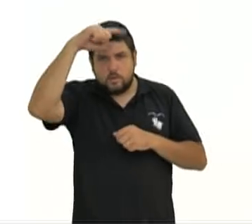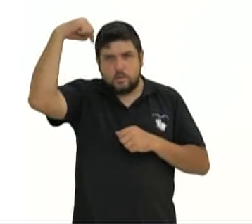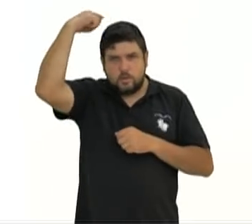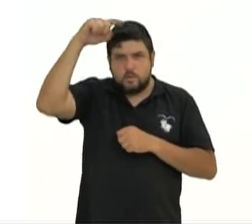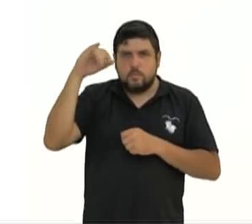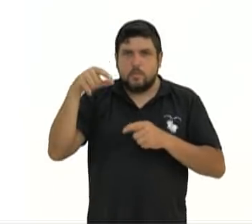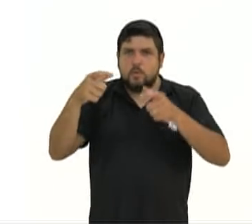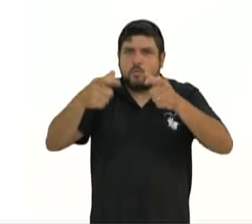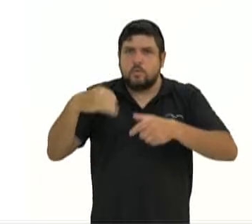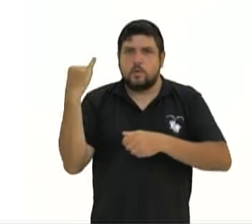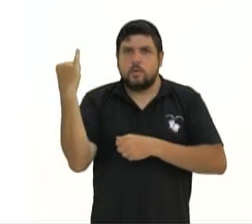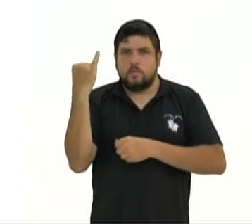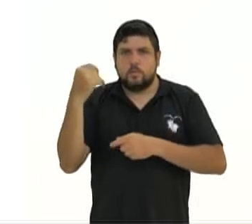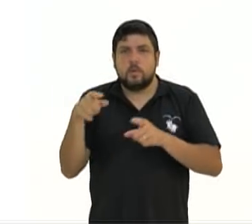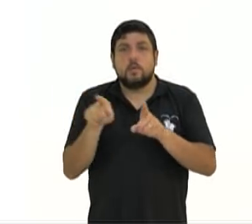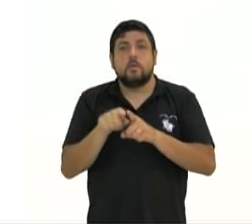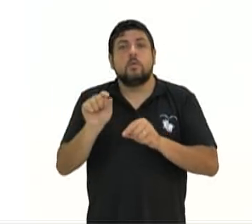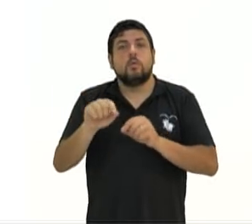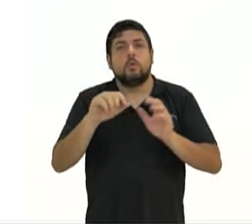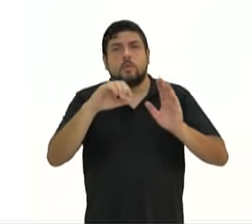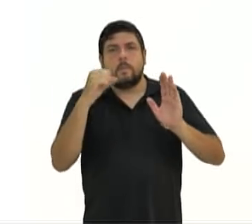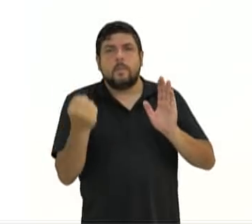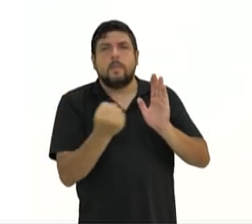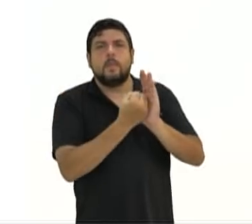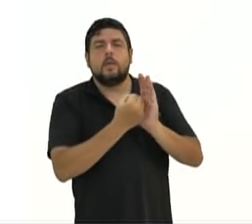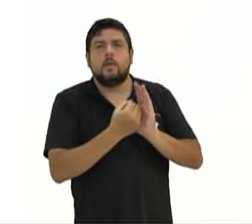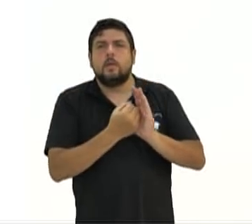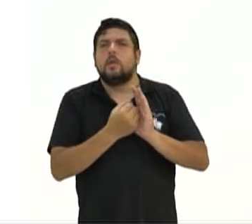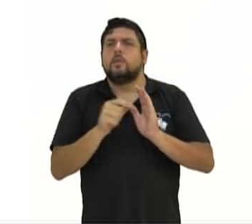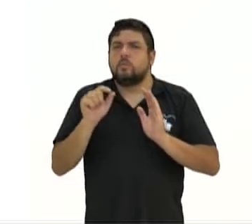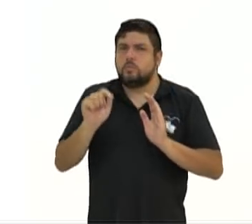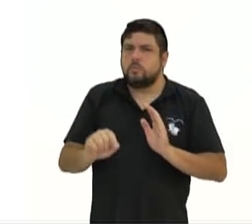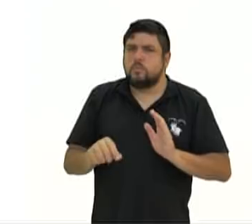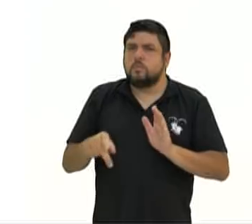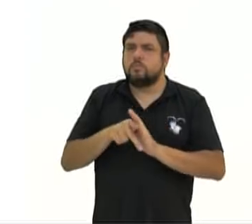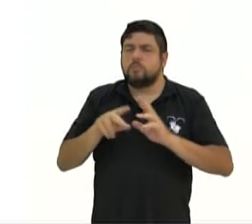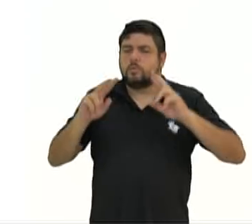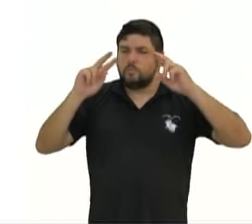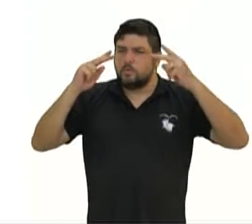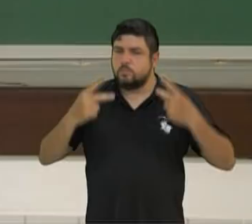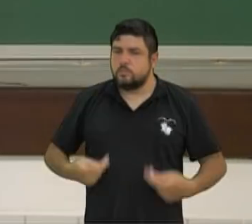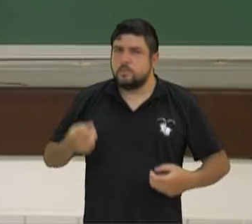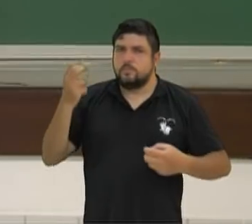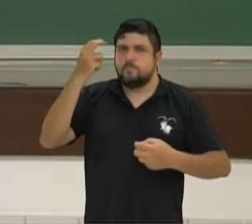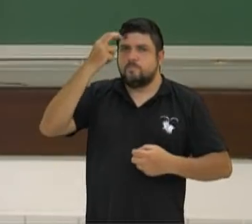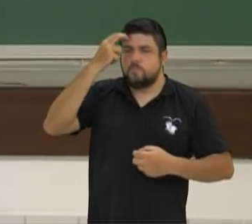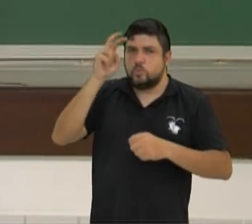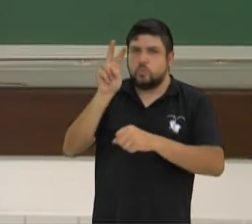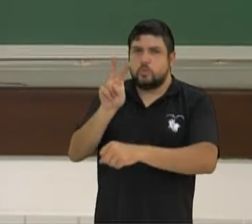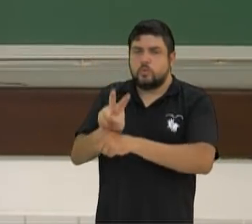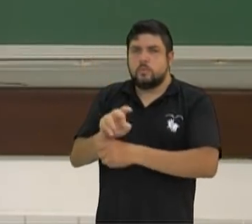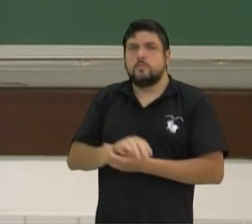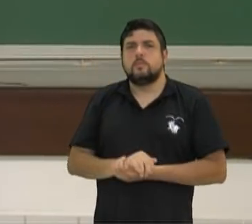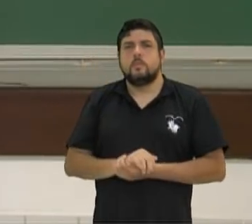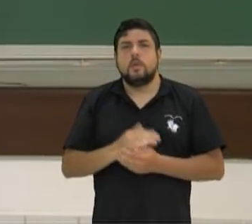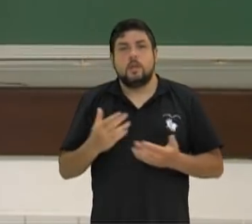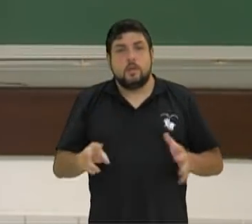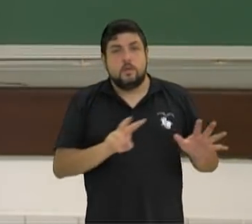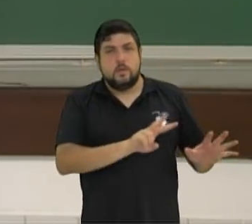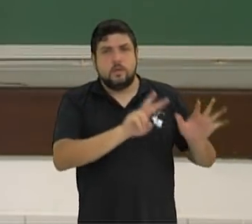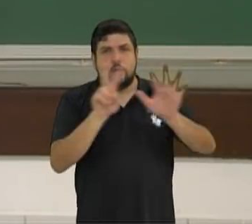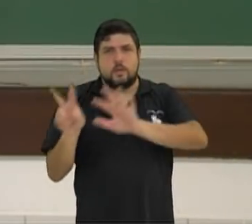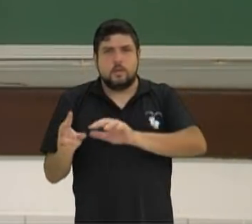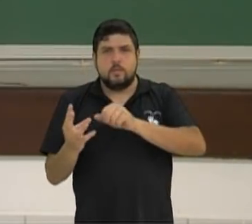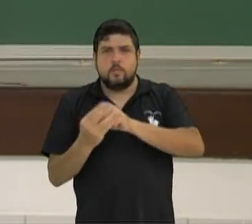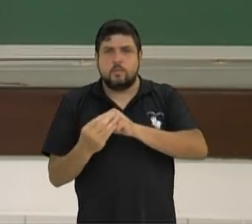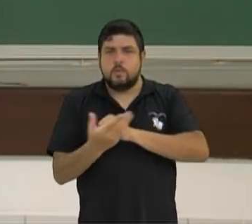religiosos, também são patrimônio histórico e cultural da humanidade. Tanto que na nossa Semana do Conhecimento, vocês dos